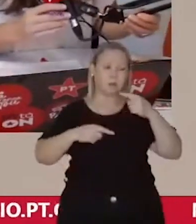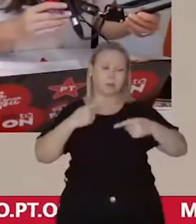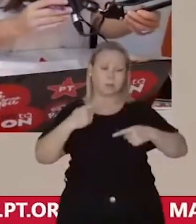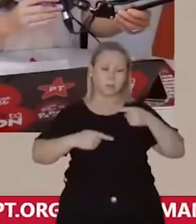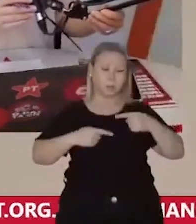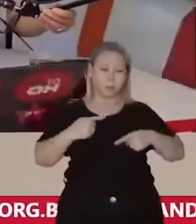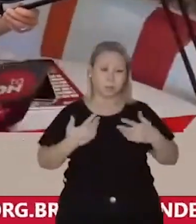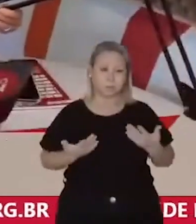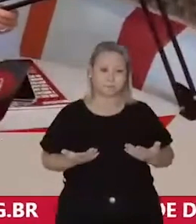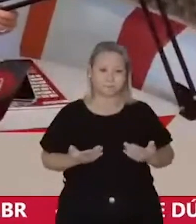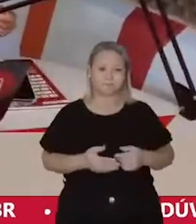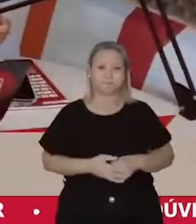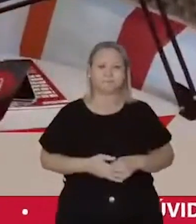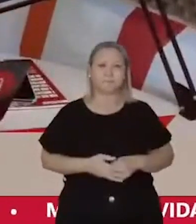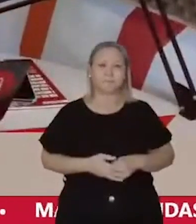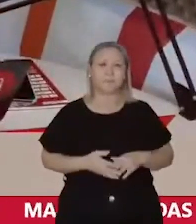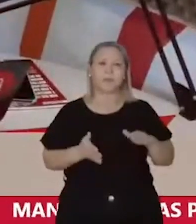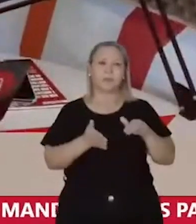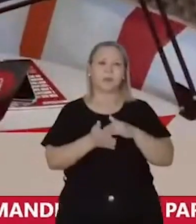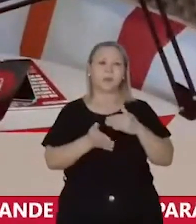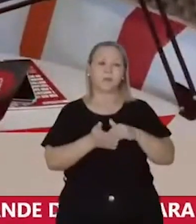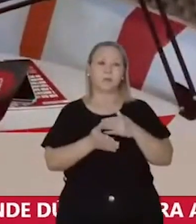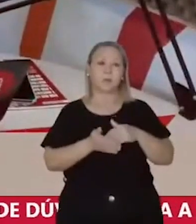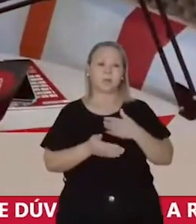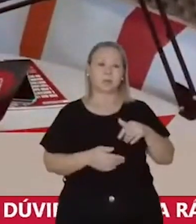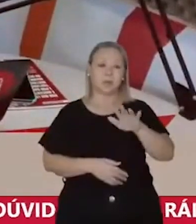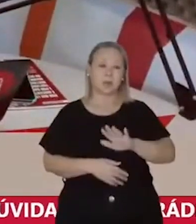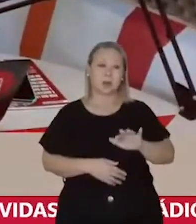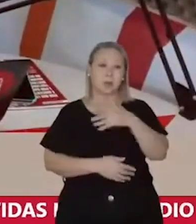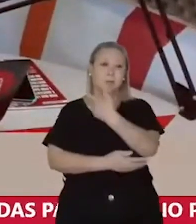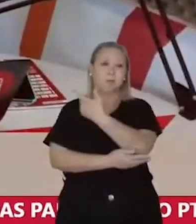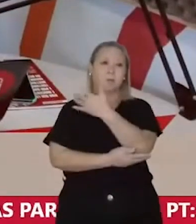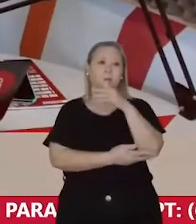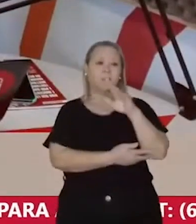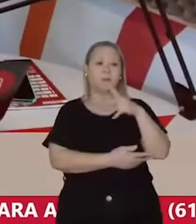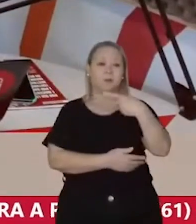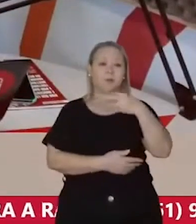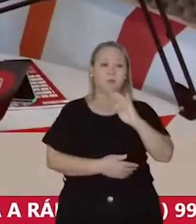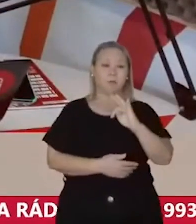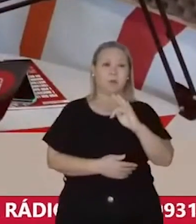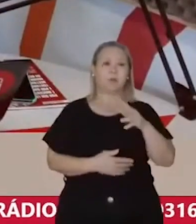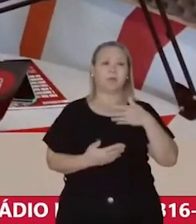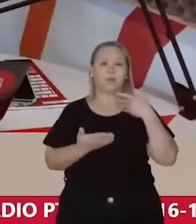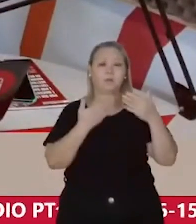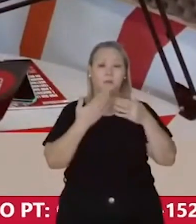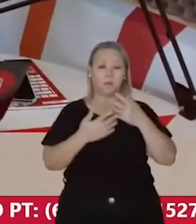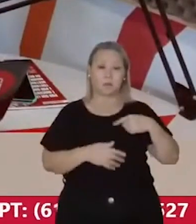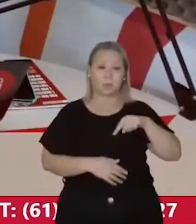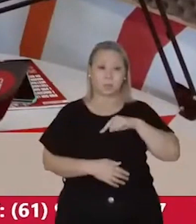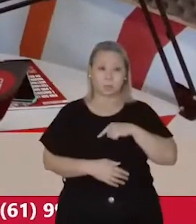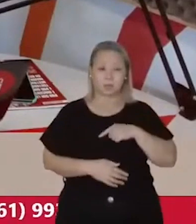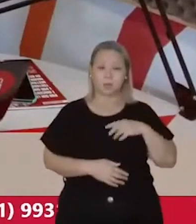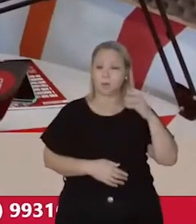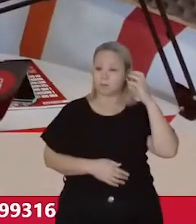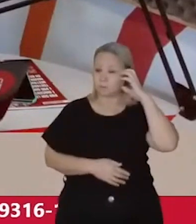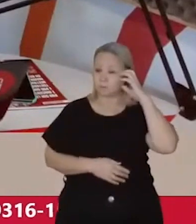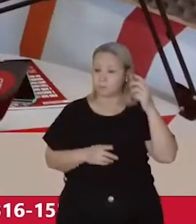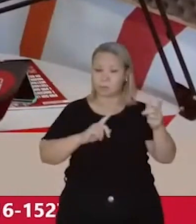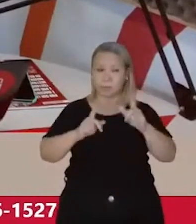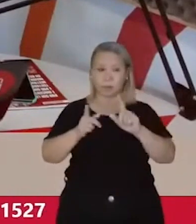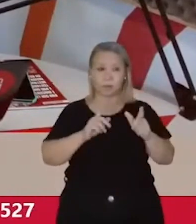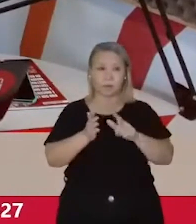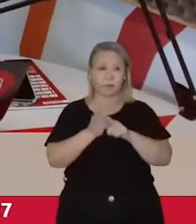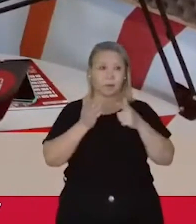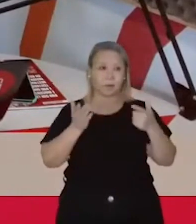Benildon Silva, secretário de Meio Ambiente e Desenvolvimento do PT, está falando com a gente agora no Jornal Rádio PT de hoje. O José